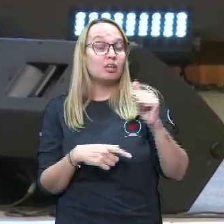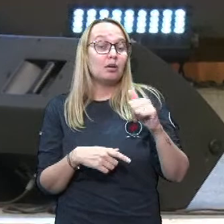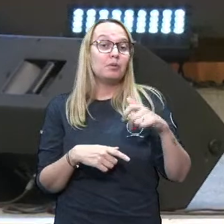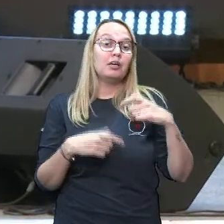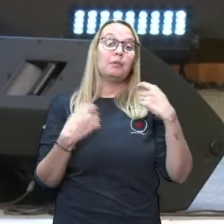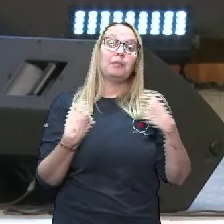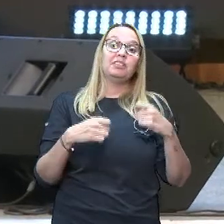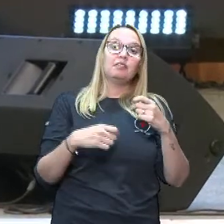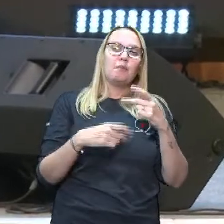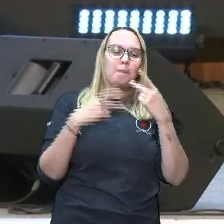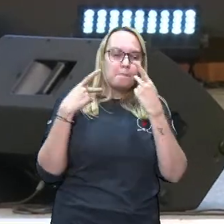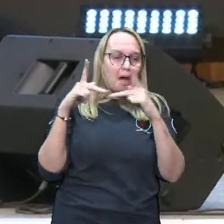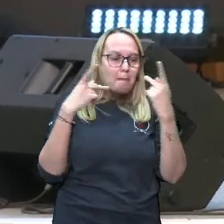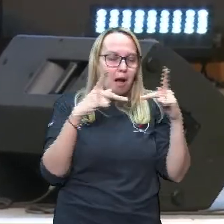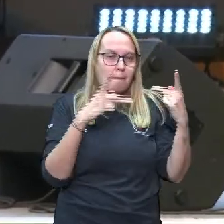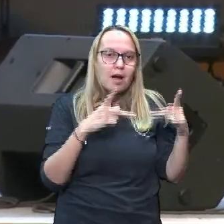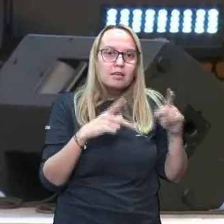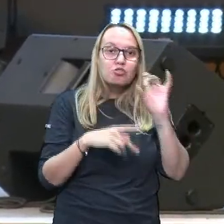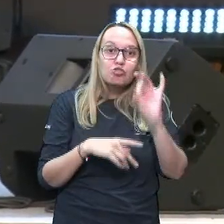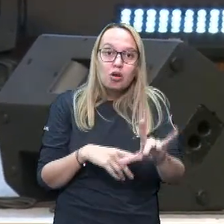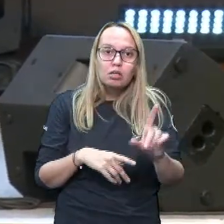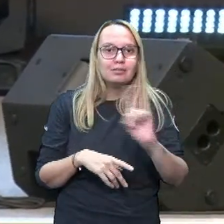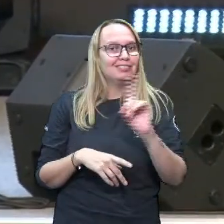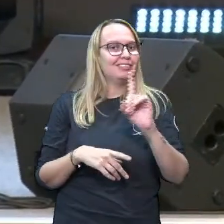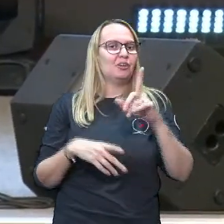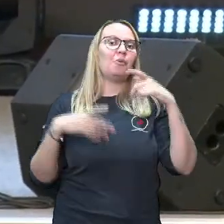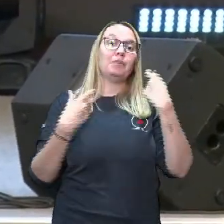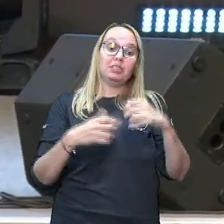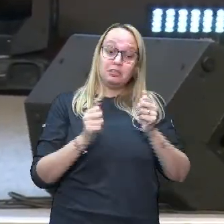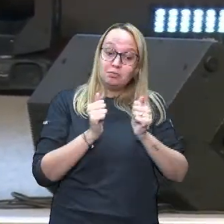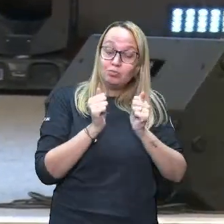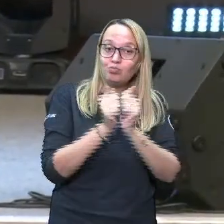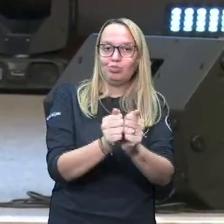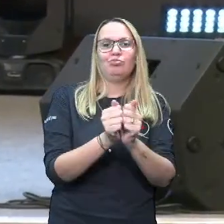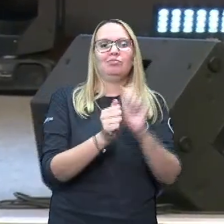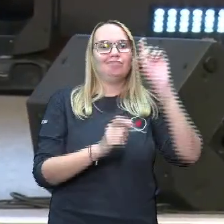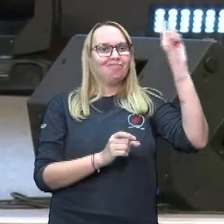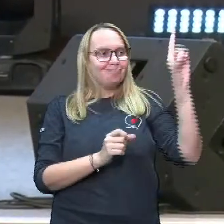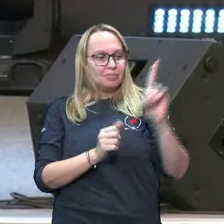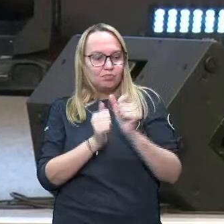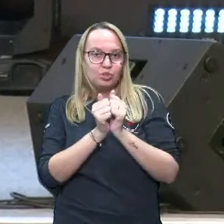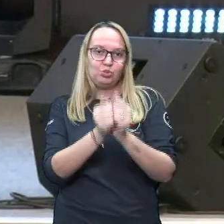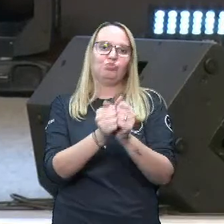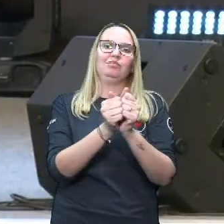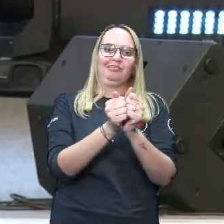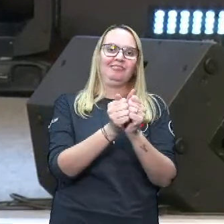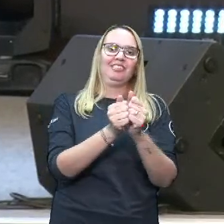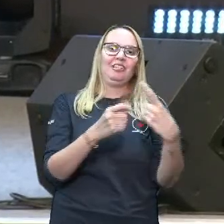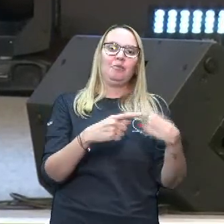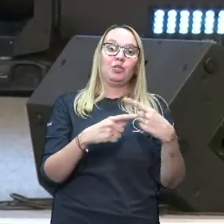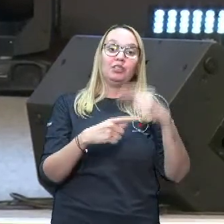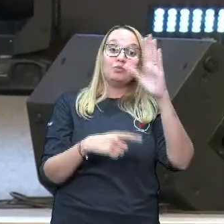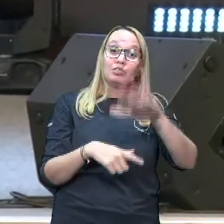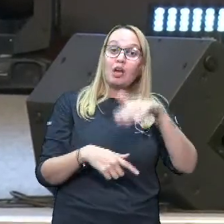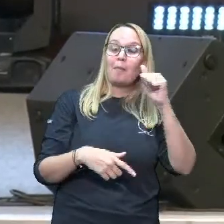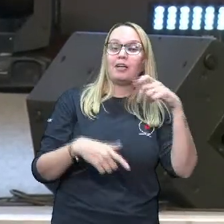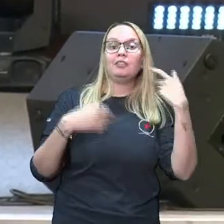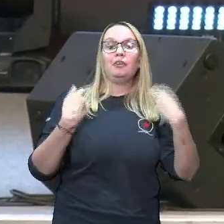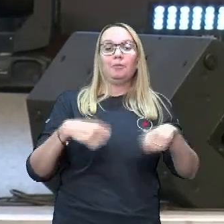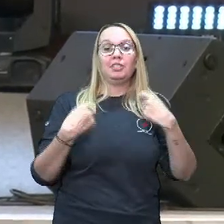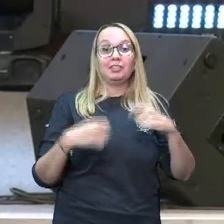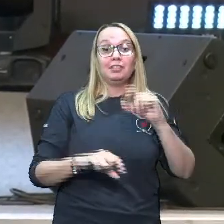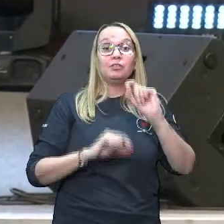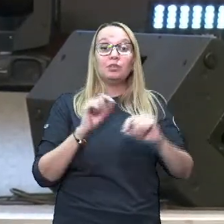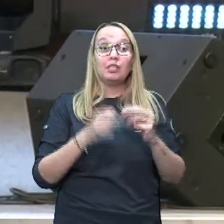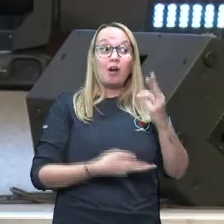não é só falar sobre ele, mas também andar com ele. Porque um chamado exige um